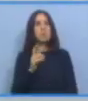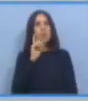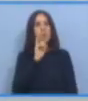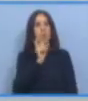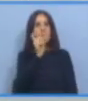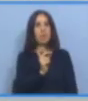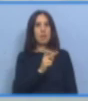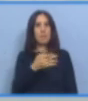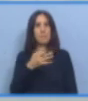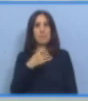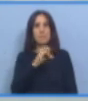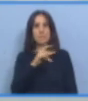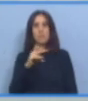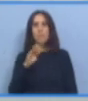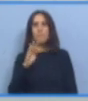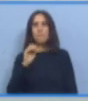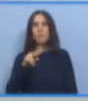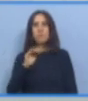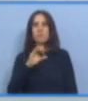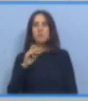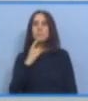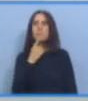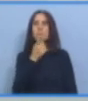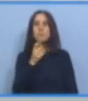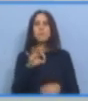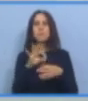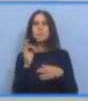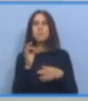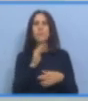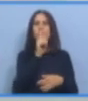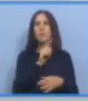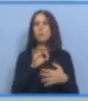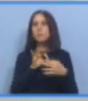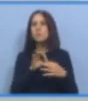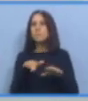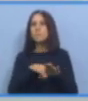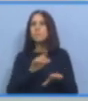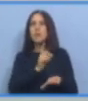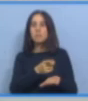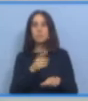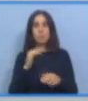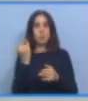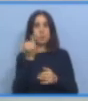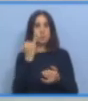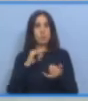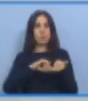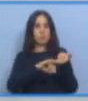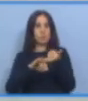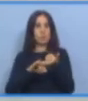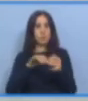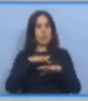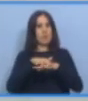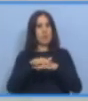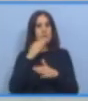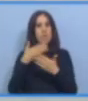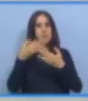Ana Patrícia Fonseca que participação existe também através da Fundação Fé e Cooperação numa rede de organizações para a mudança